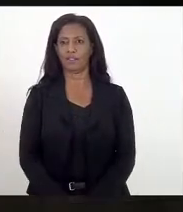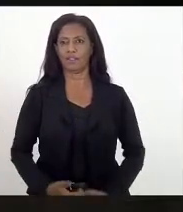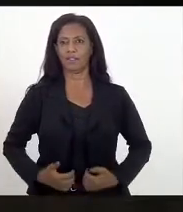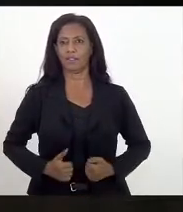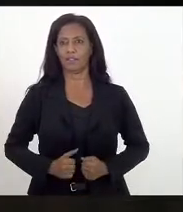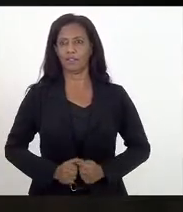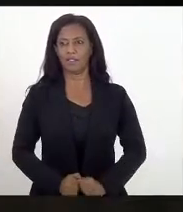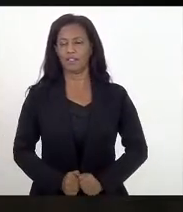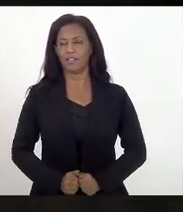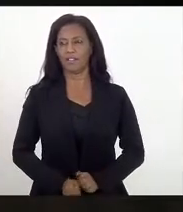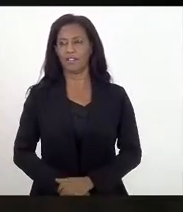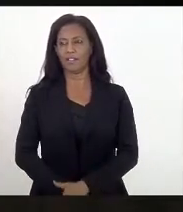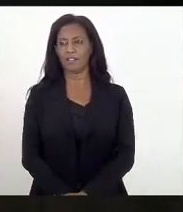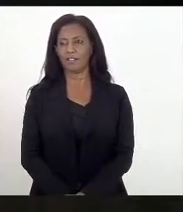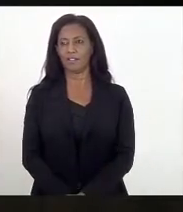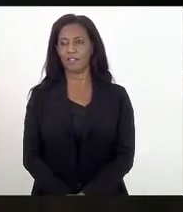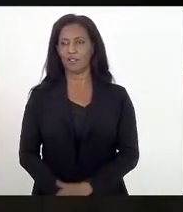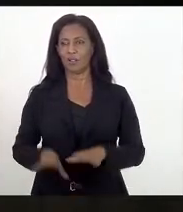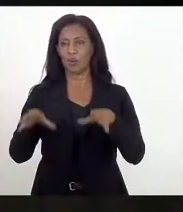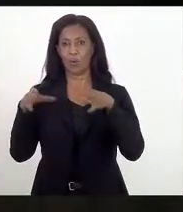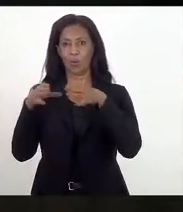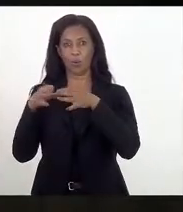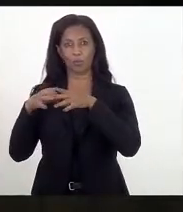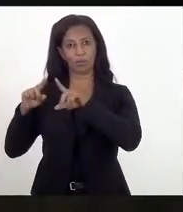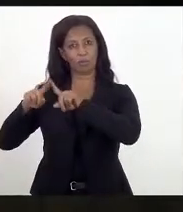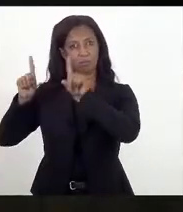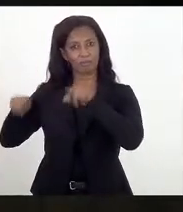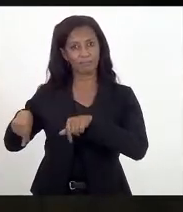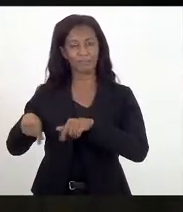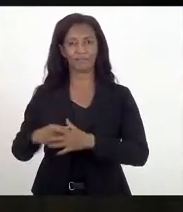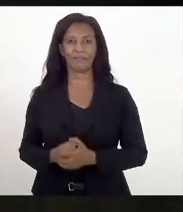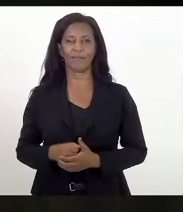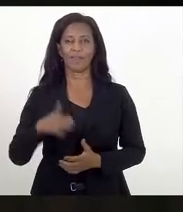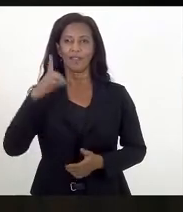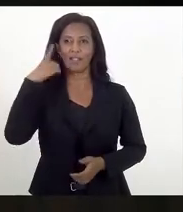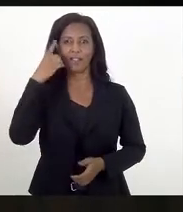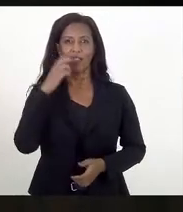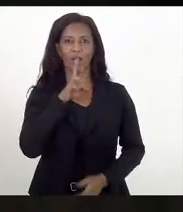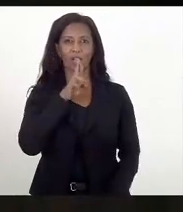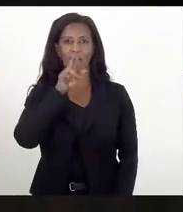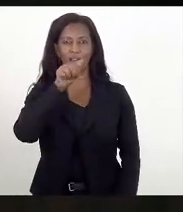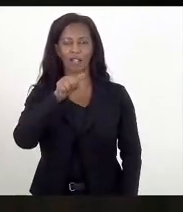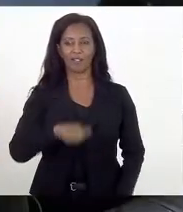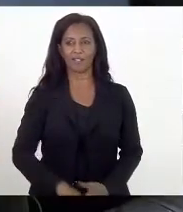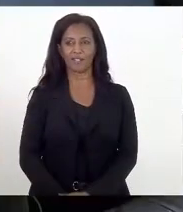Pela Comissão, Servidores Públicos, deputado Rodrigo Amorim.